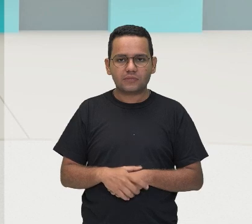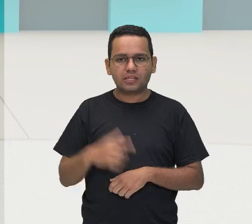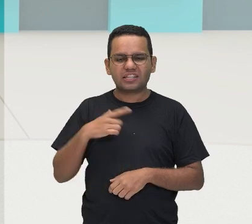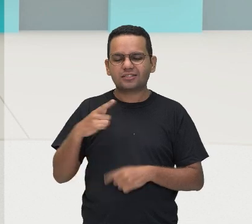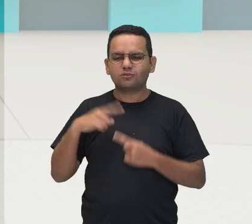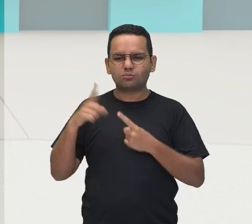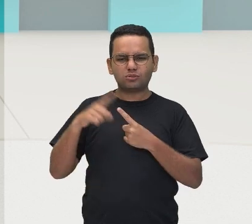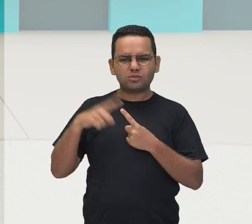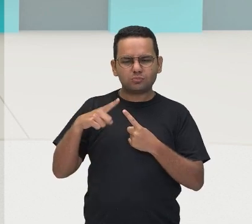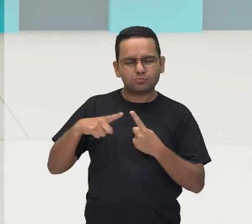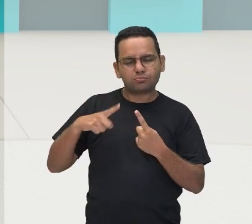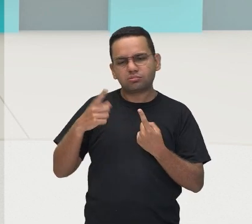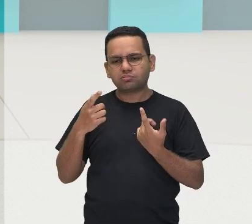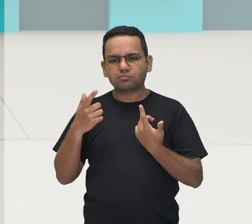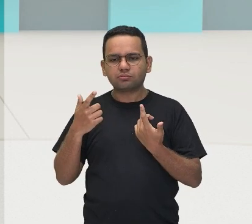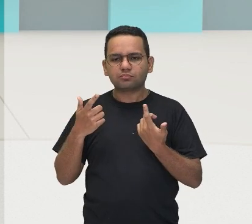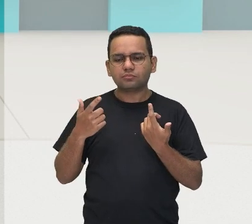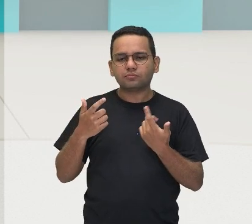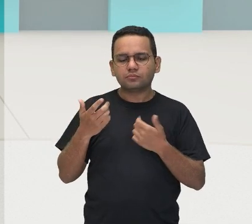marciais ali,